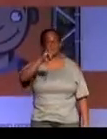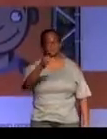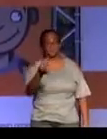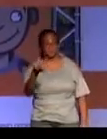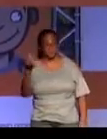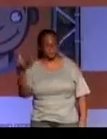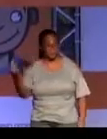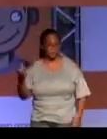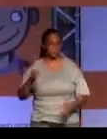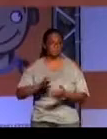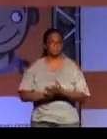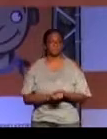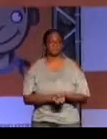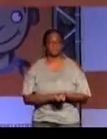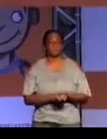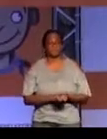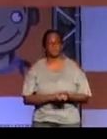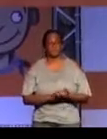o Brasil